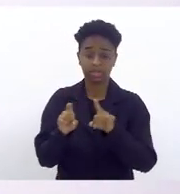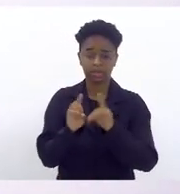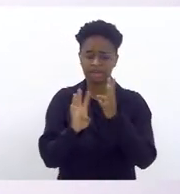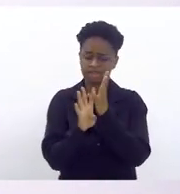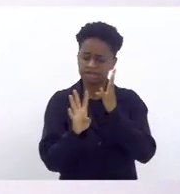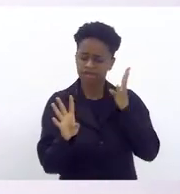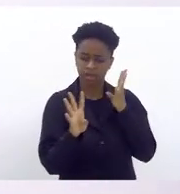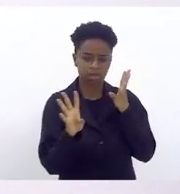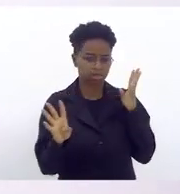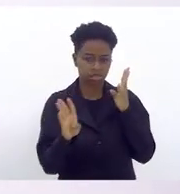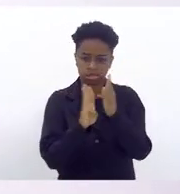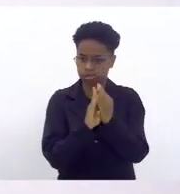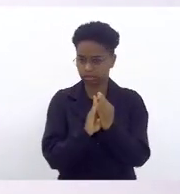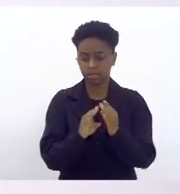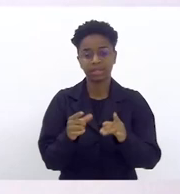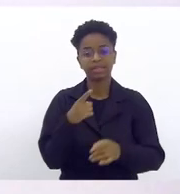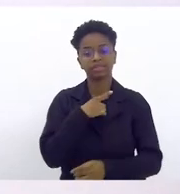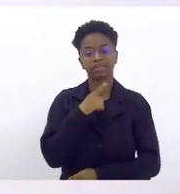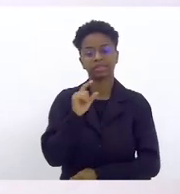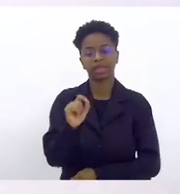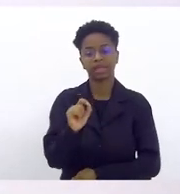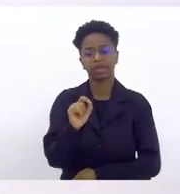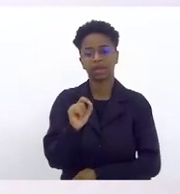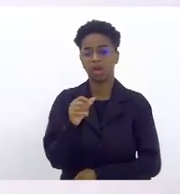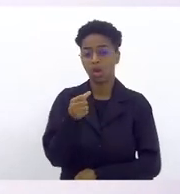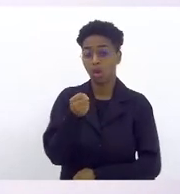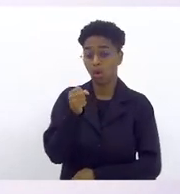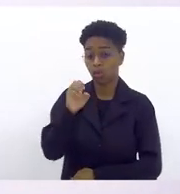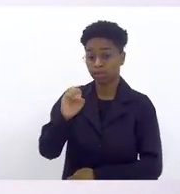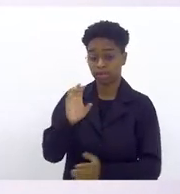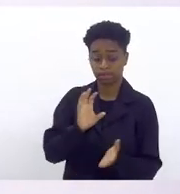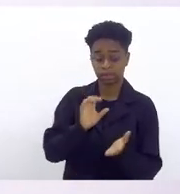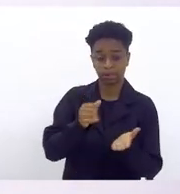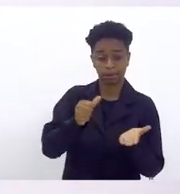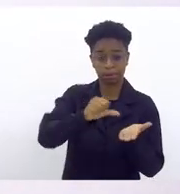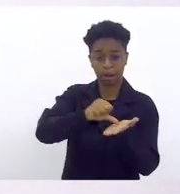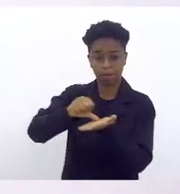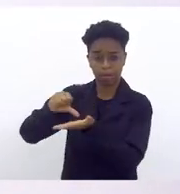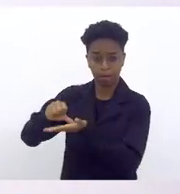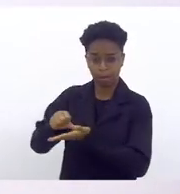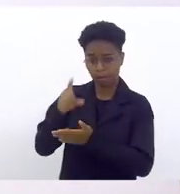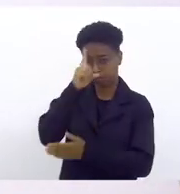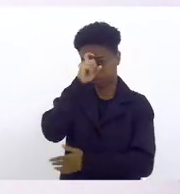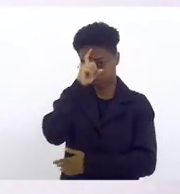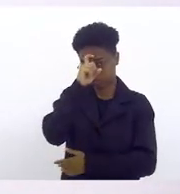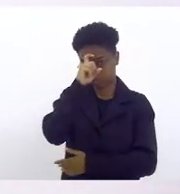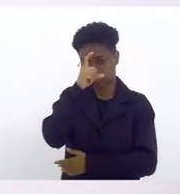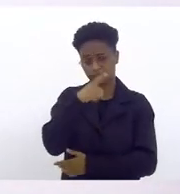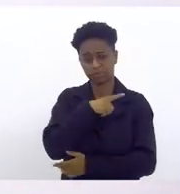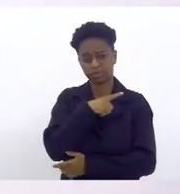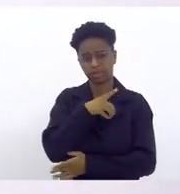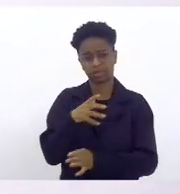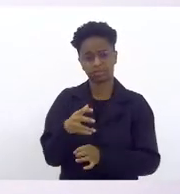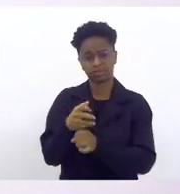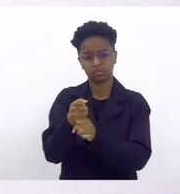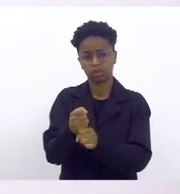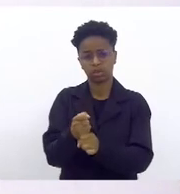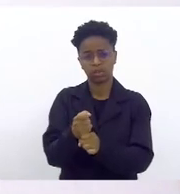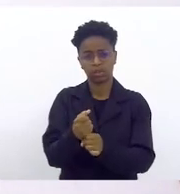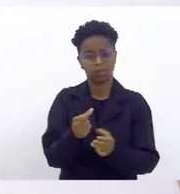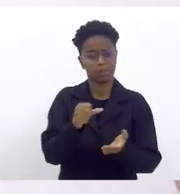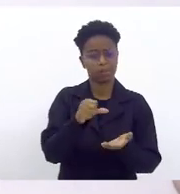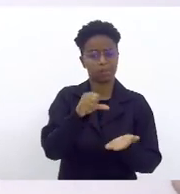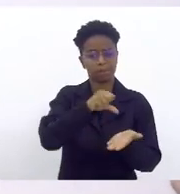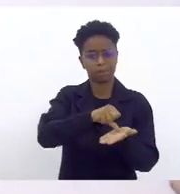desse jegue nós temos das 80 unidades hospitalares contando aí como uma unidade cada